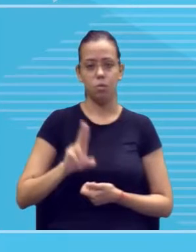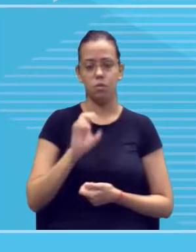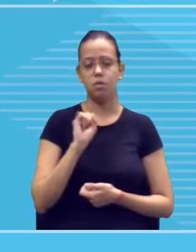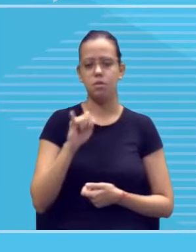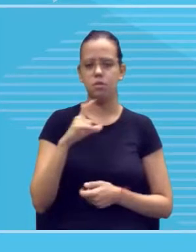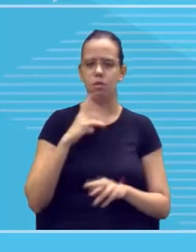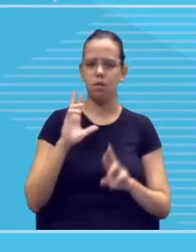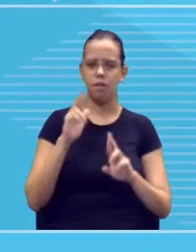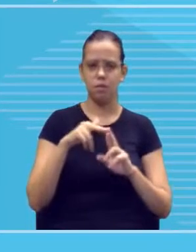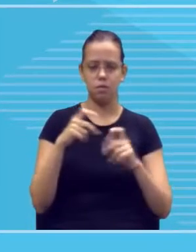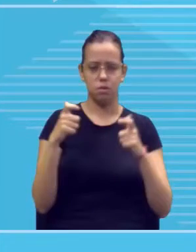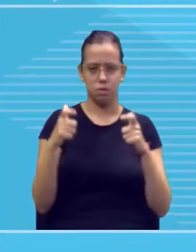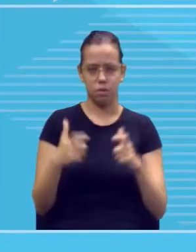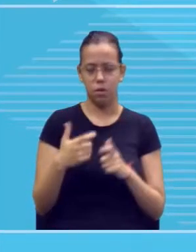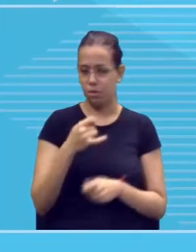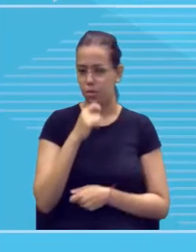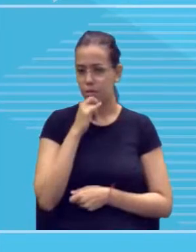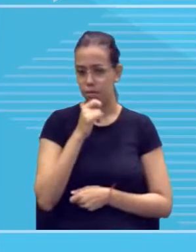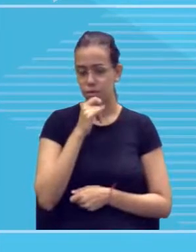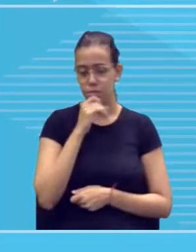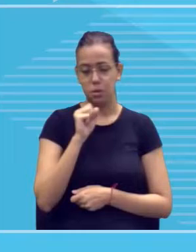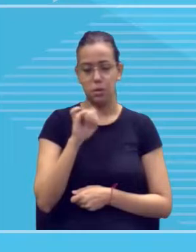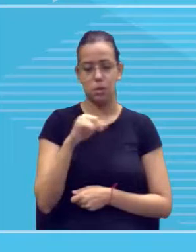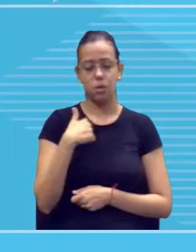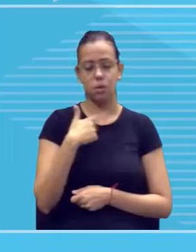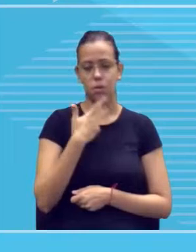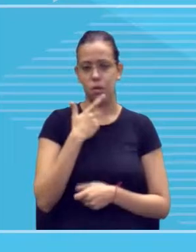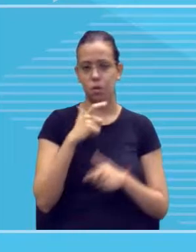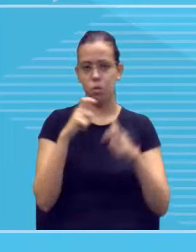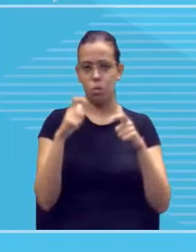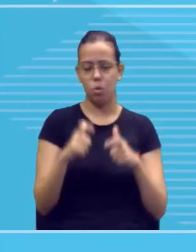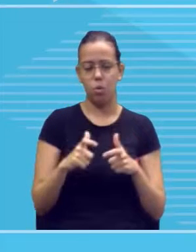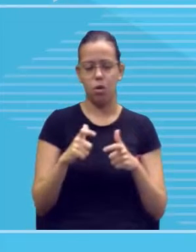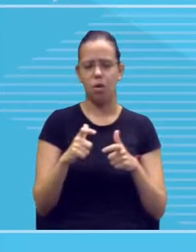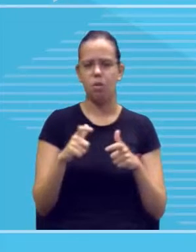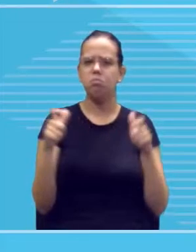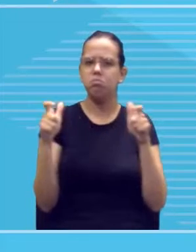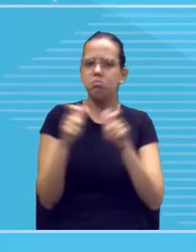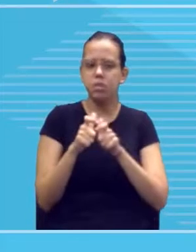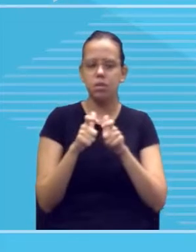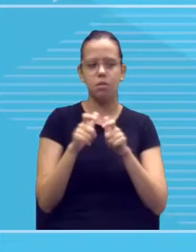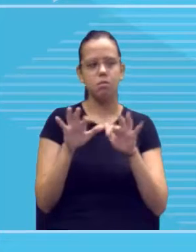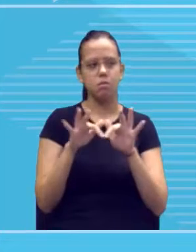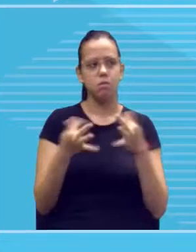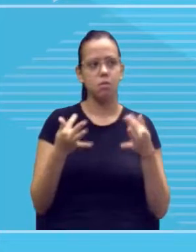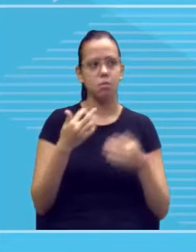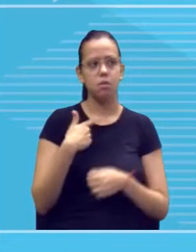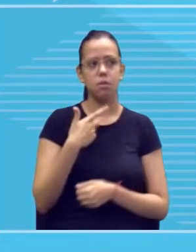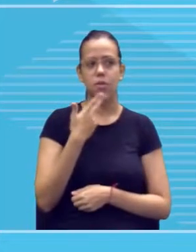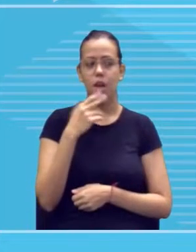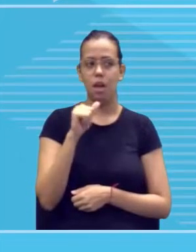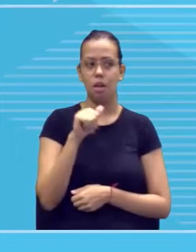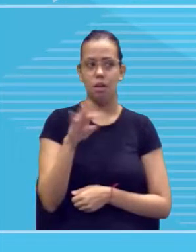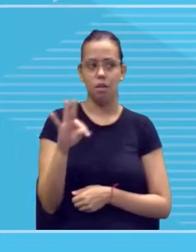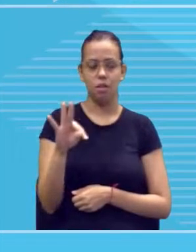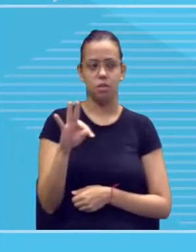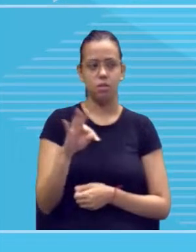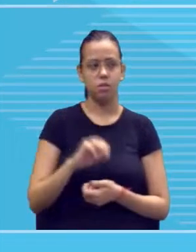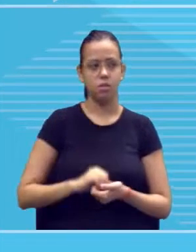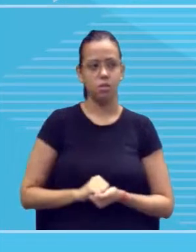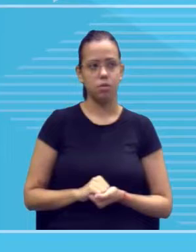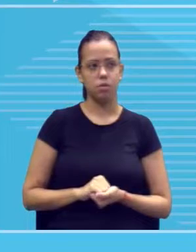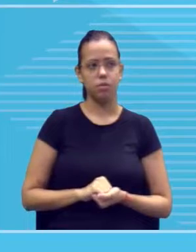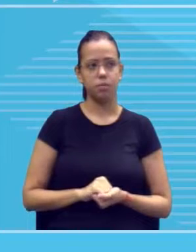locais professor se eu tiver falando de um local menor um local pequeno eu posso dizer ética eu uso